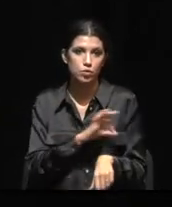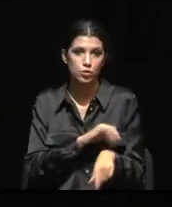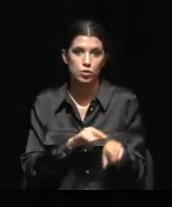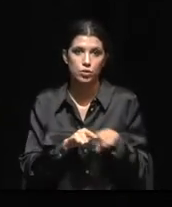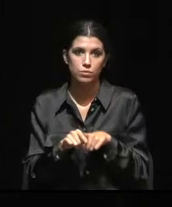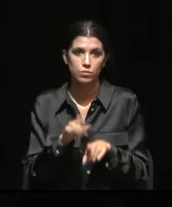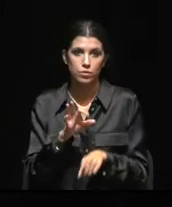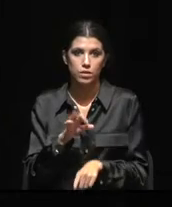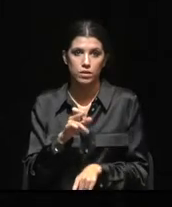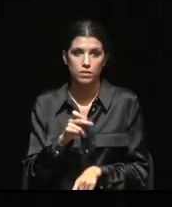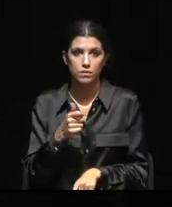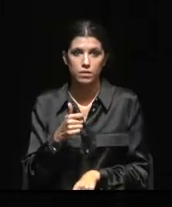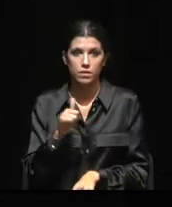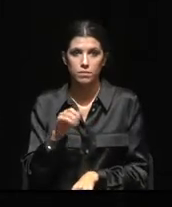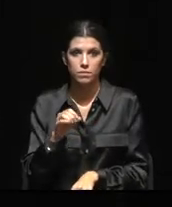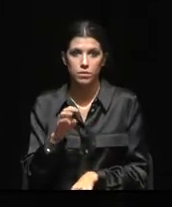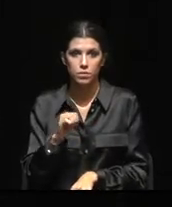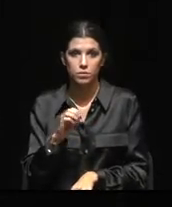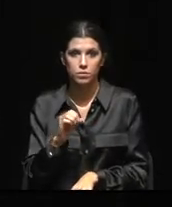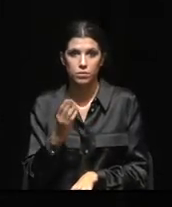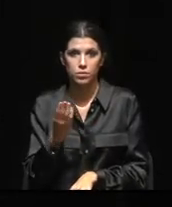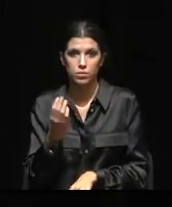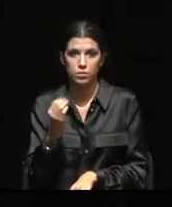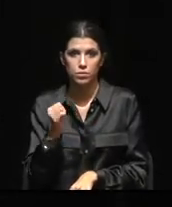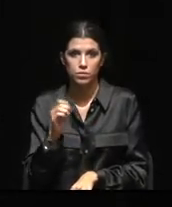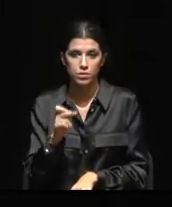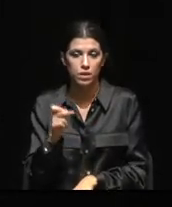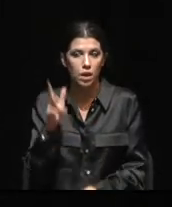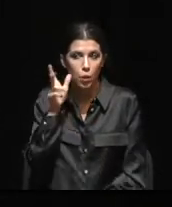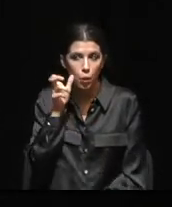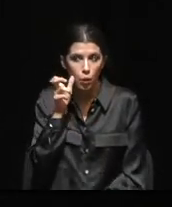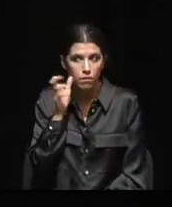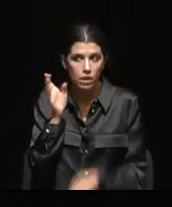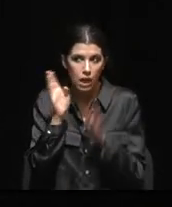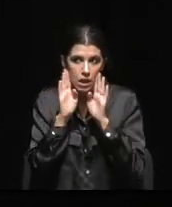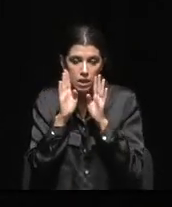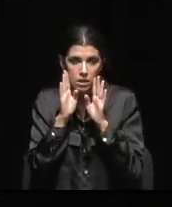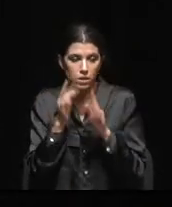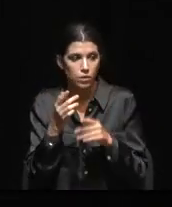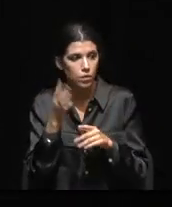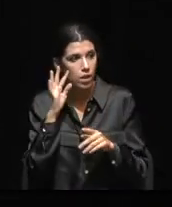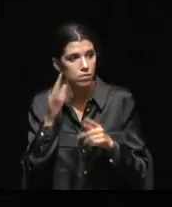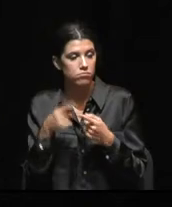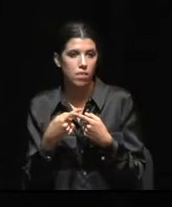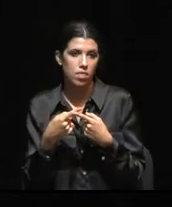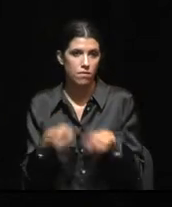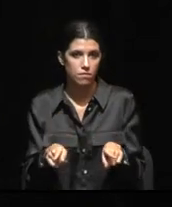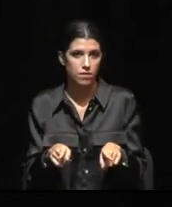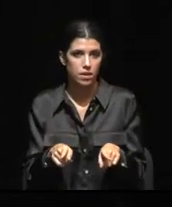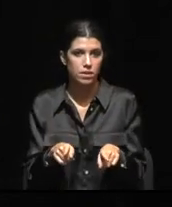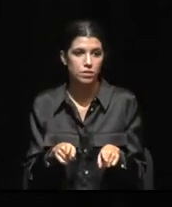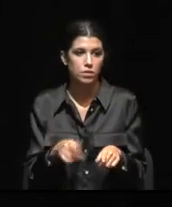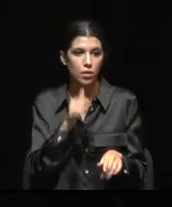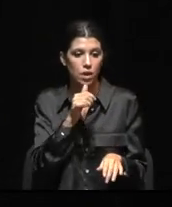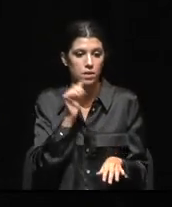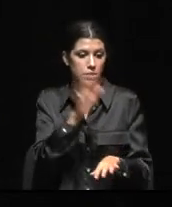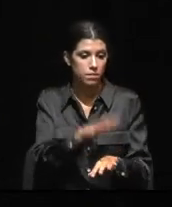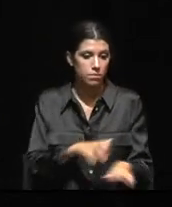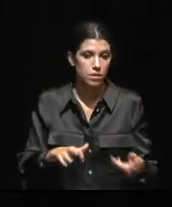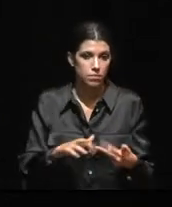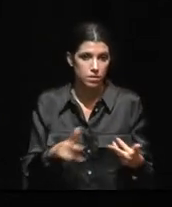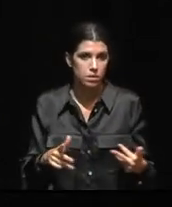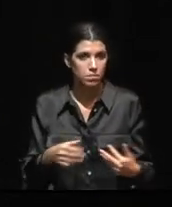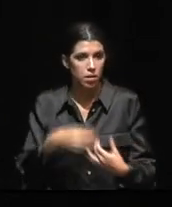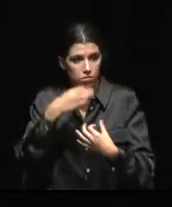Fábio Sousa e temos uma perspectiva diferente entendemos que isto é um contributo da Assembleia Municipal e a assembleia Municipal tem toda a legitimidade até